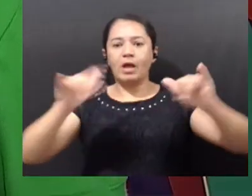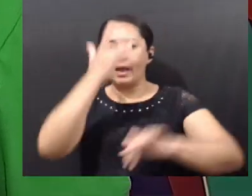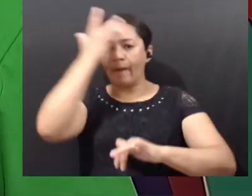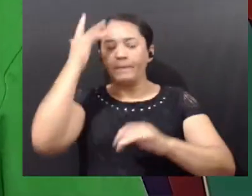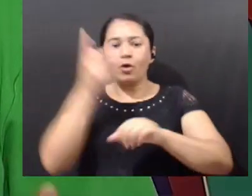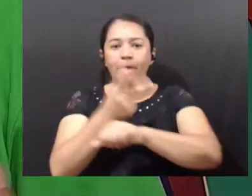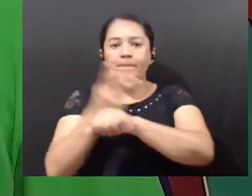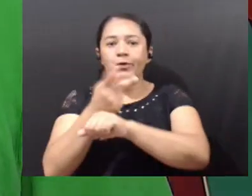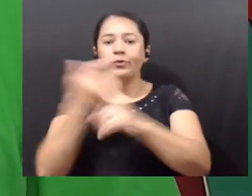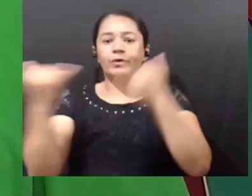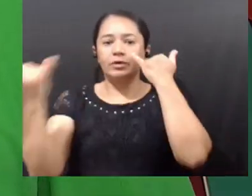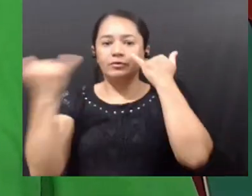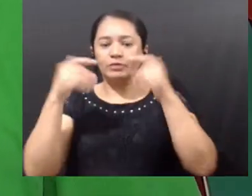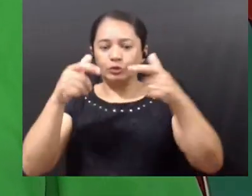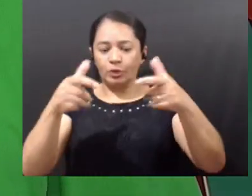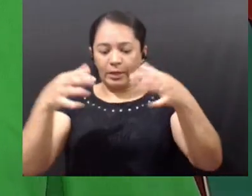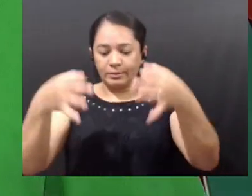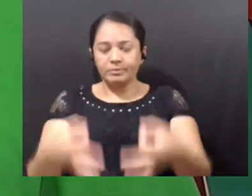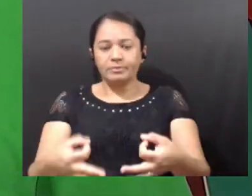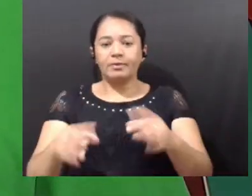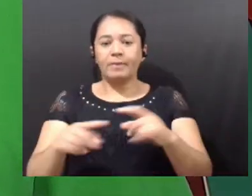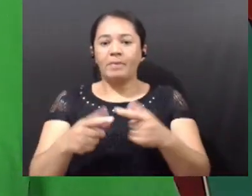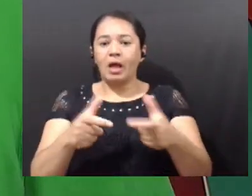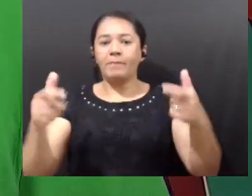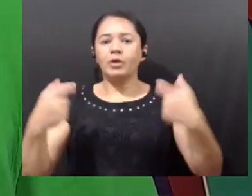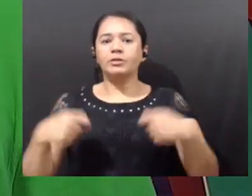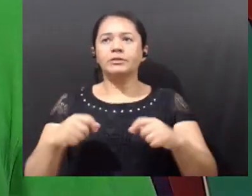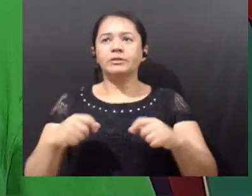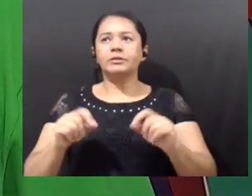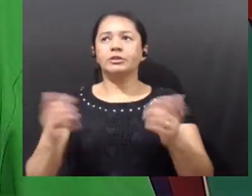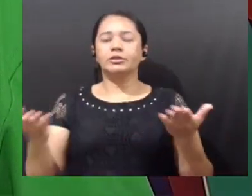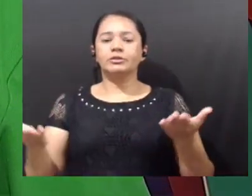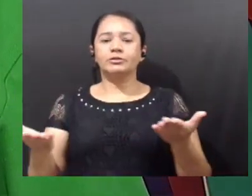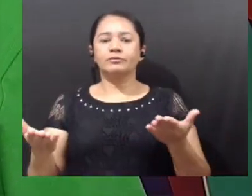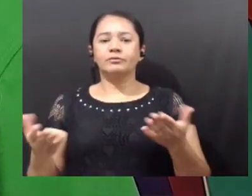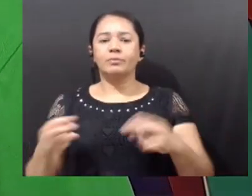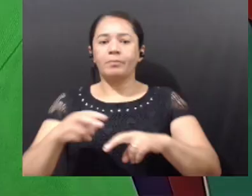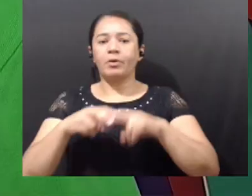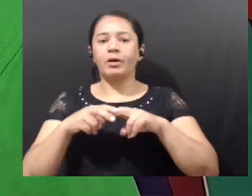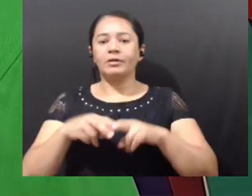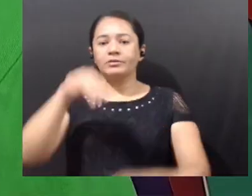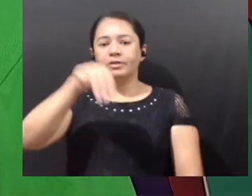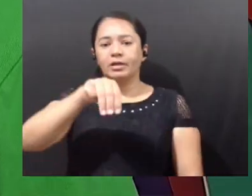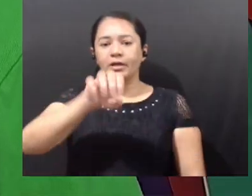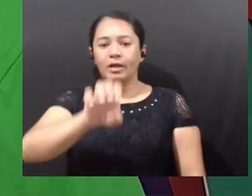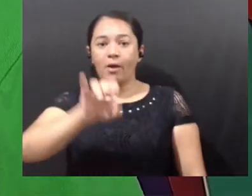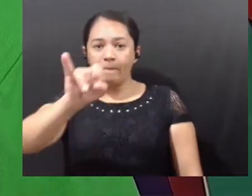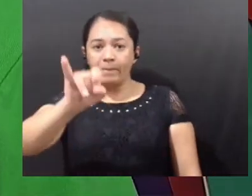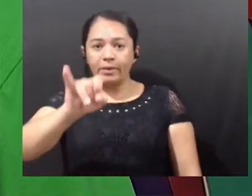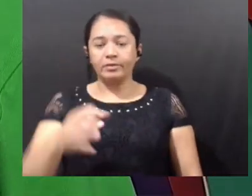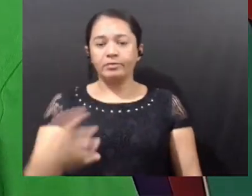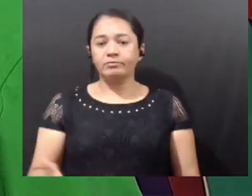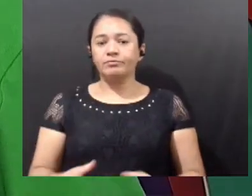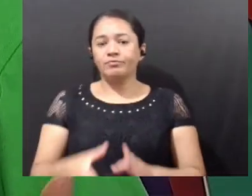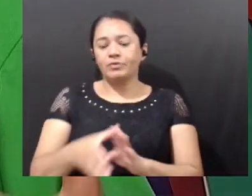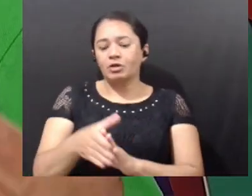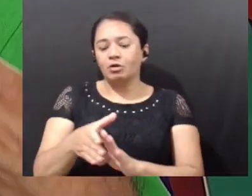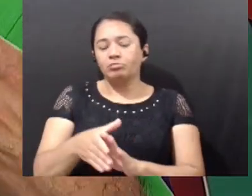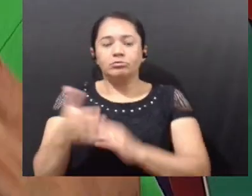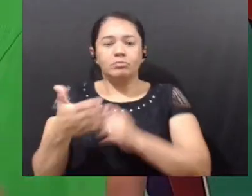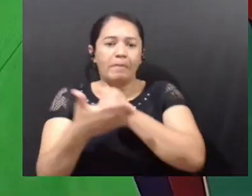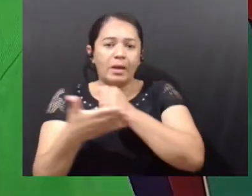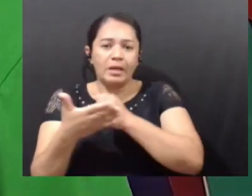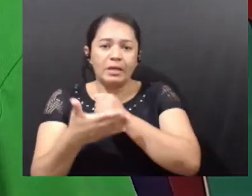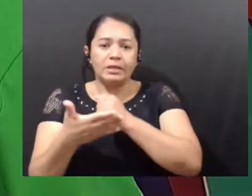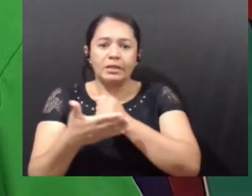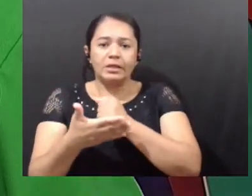certo. As maiores demandas que nós temos tido são em relação justamente aos MEIs, que são desde orientações básicas de KNAI,